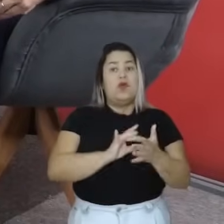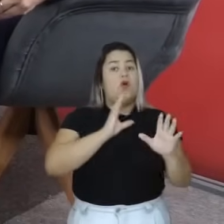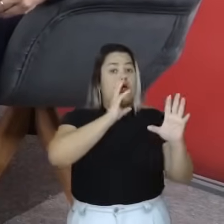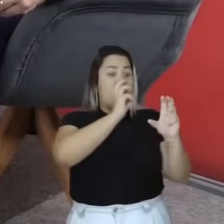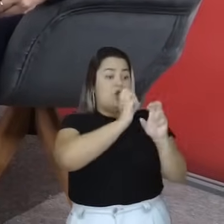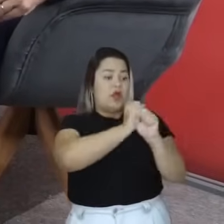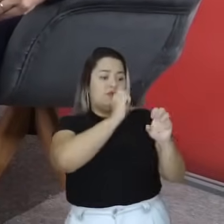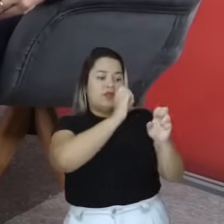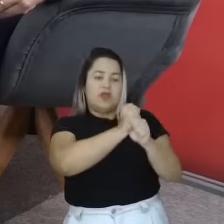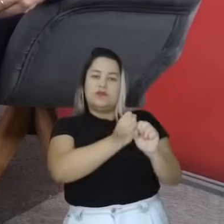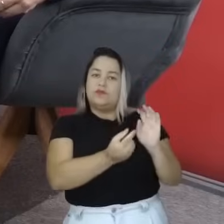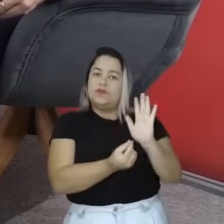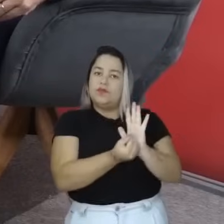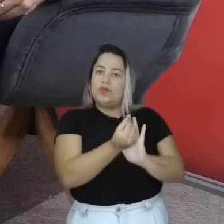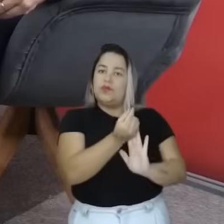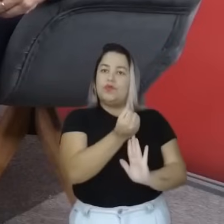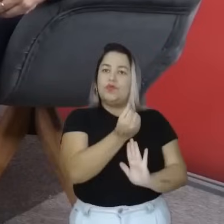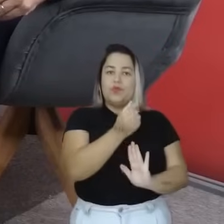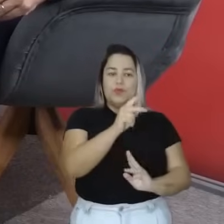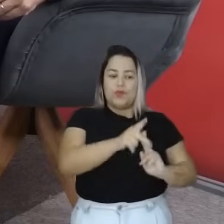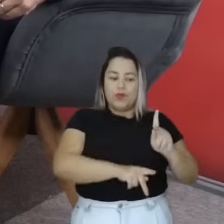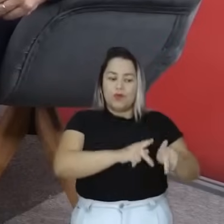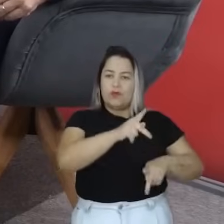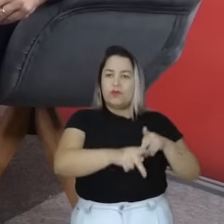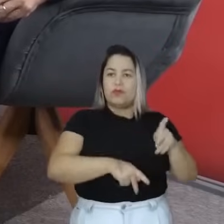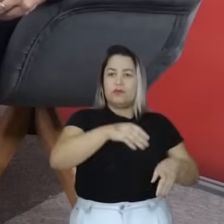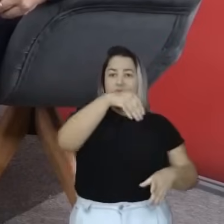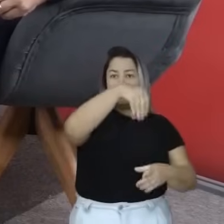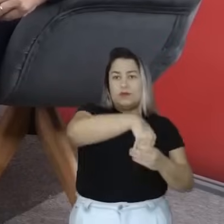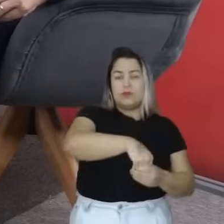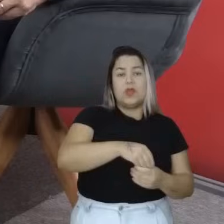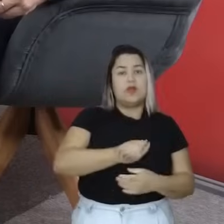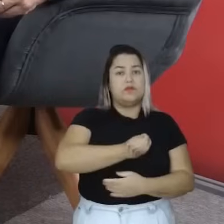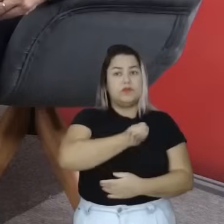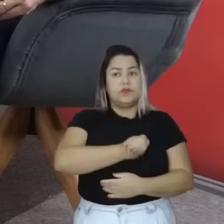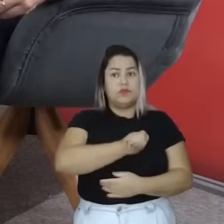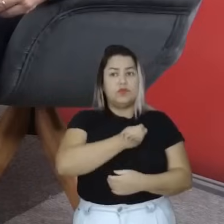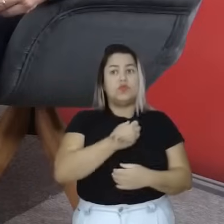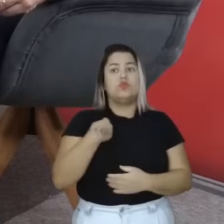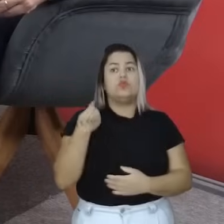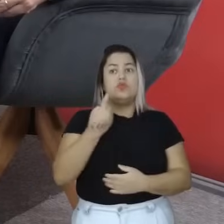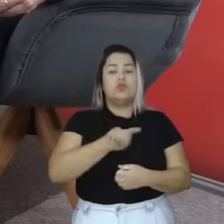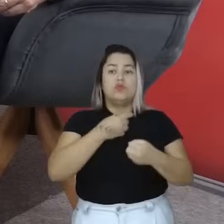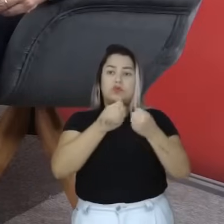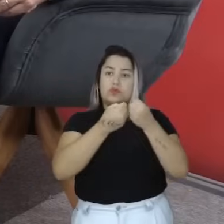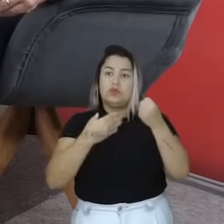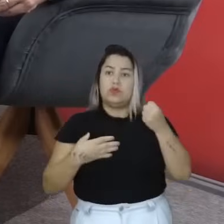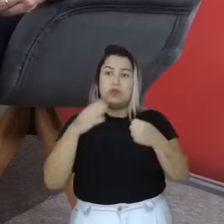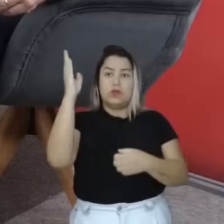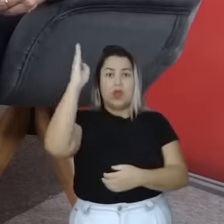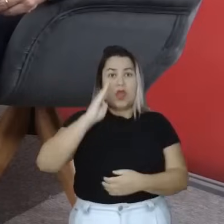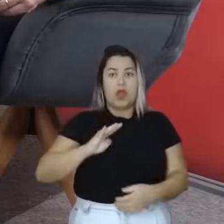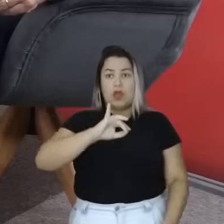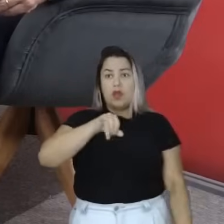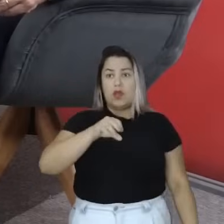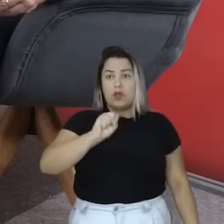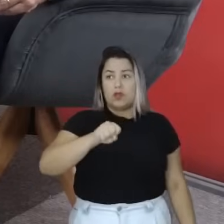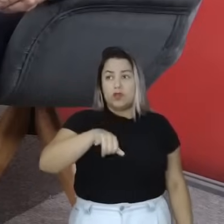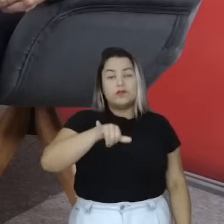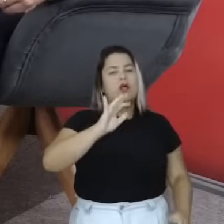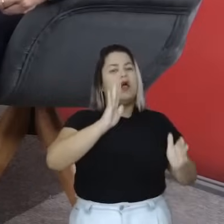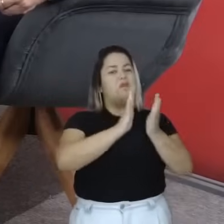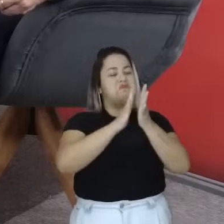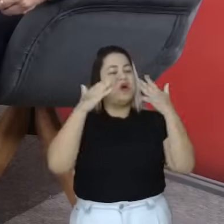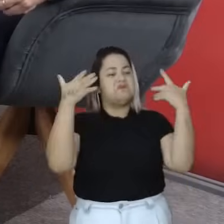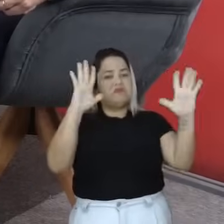orçamento nas mãos do povo, o povo no orçamento. A gente está aqui com participações no nosso chat ao vivo, a Josi Negreiros também te dando